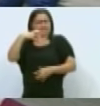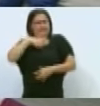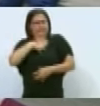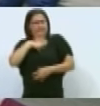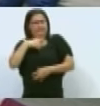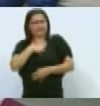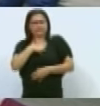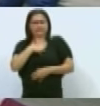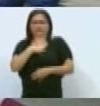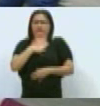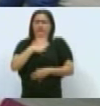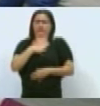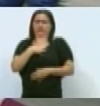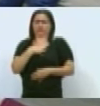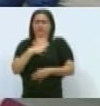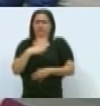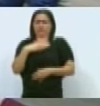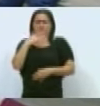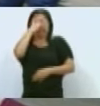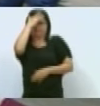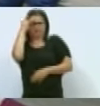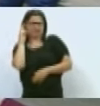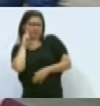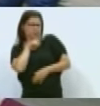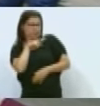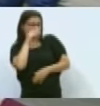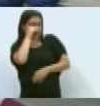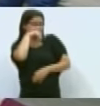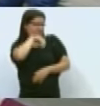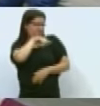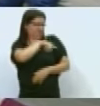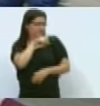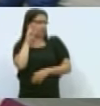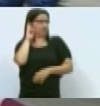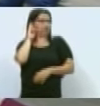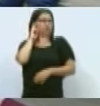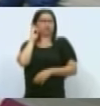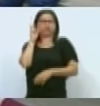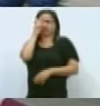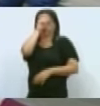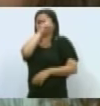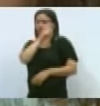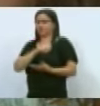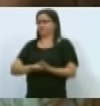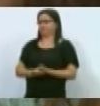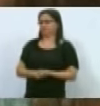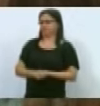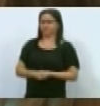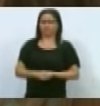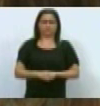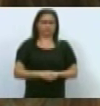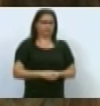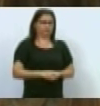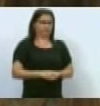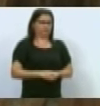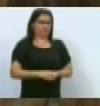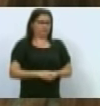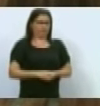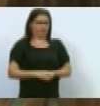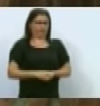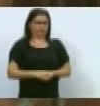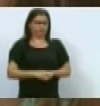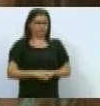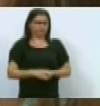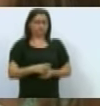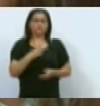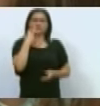eles te menosprezavam pelo quê? Qual era, por qual dificuldade? Eu não ouvo, eu